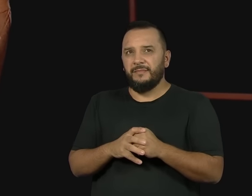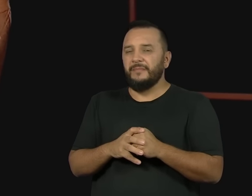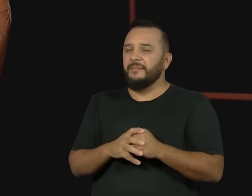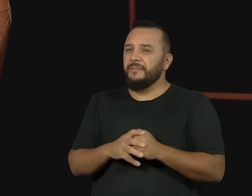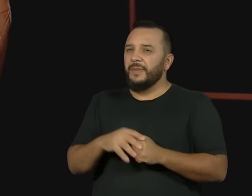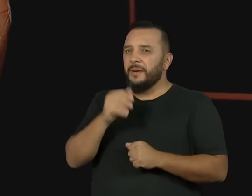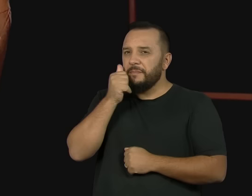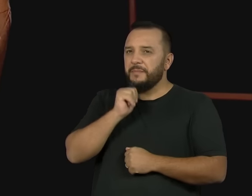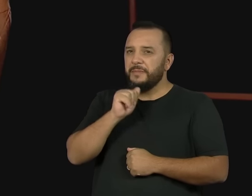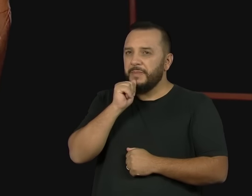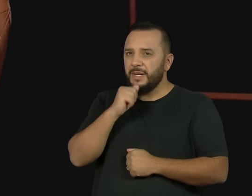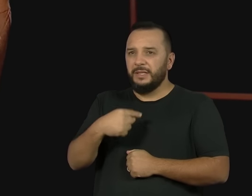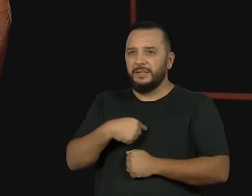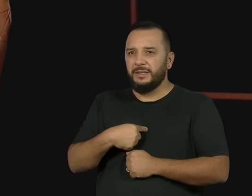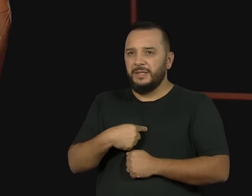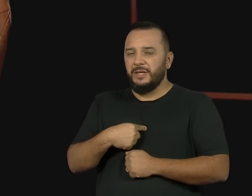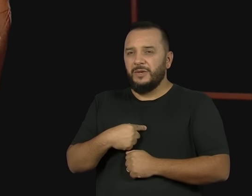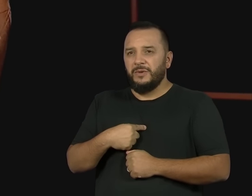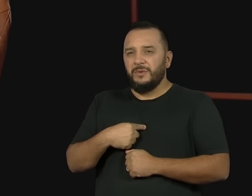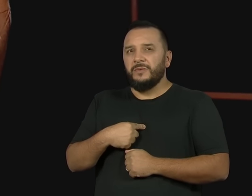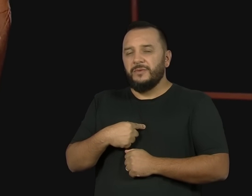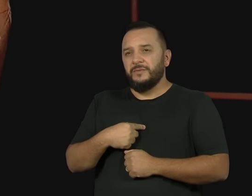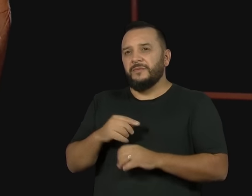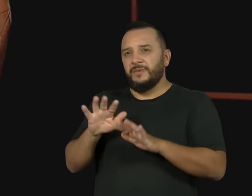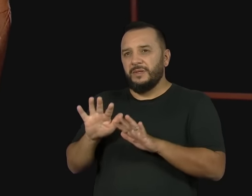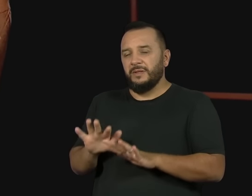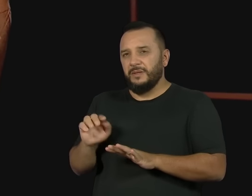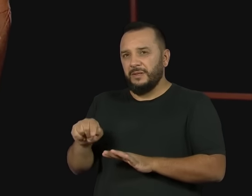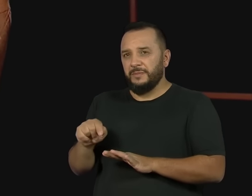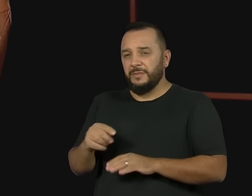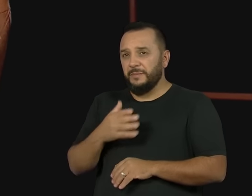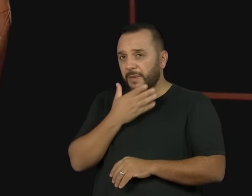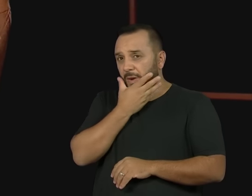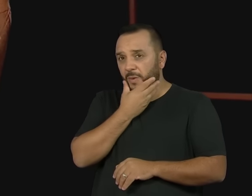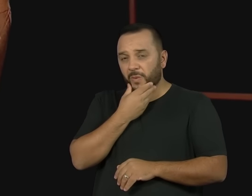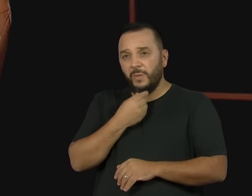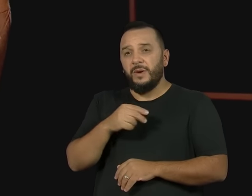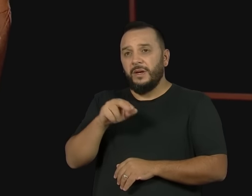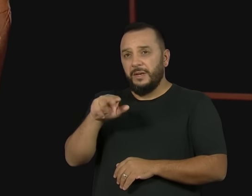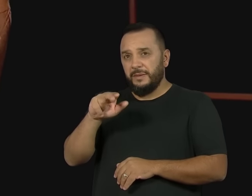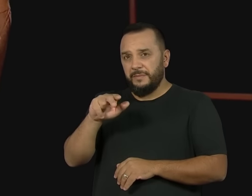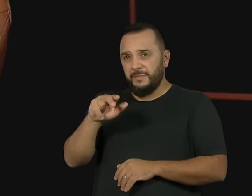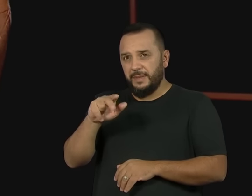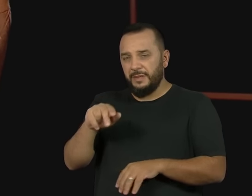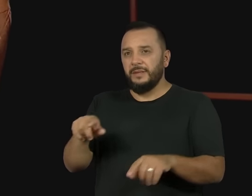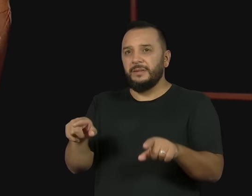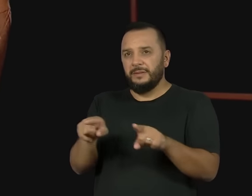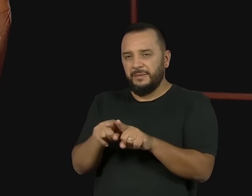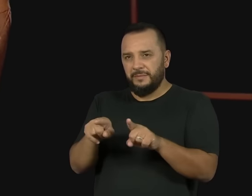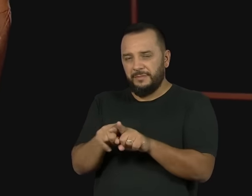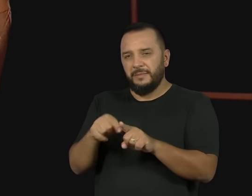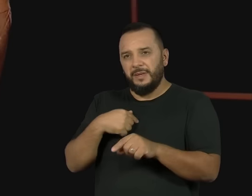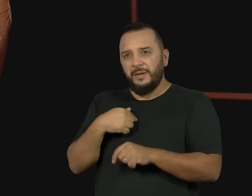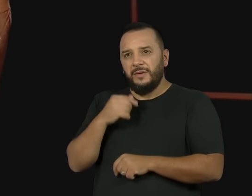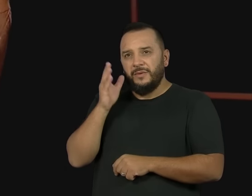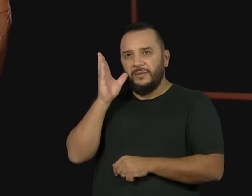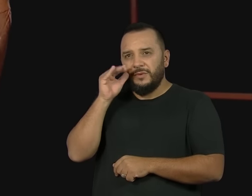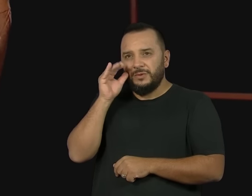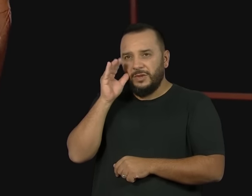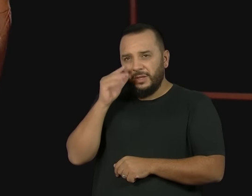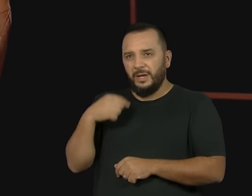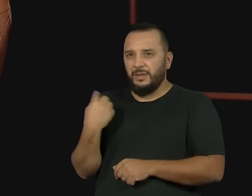mamãe e eu ficamos, meu irmão, a minha governante, a nossa governante, que depois